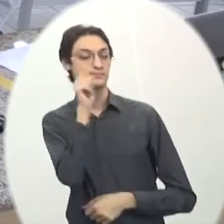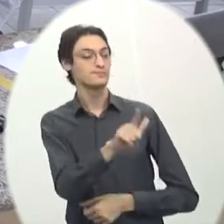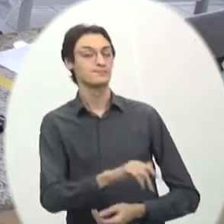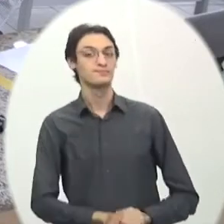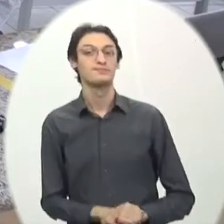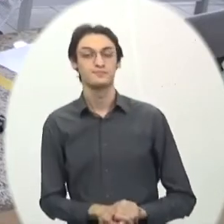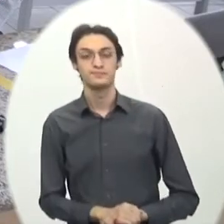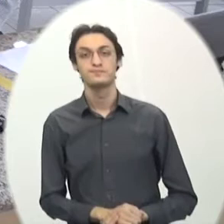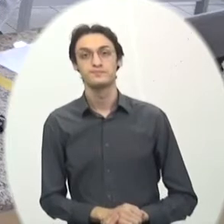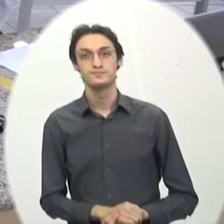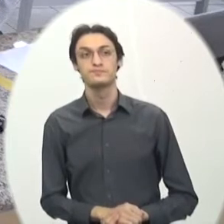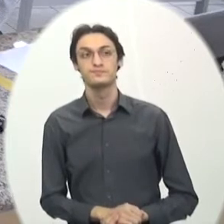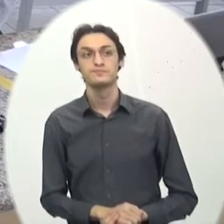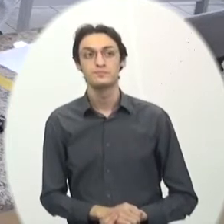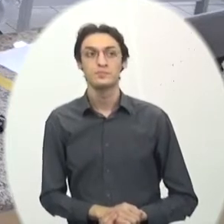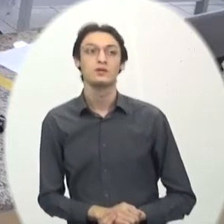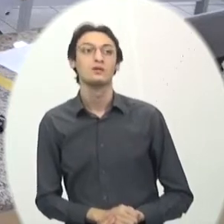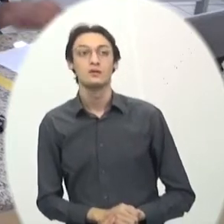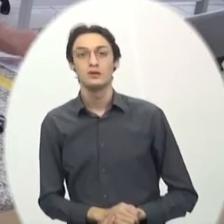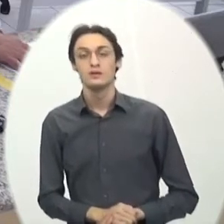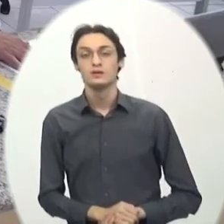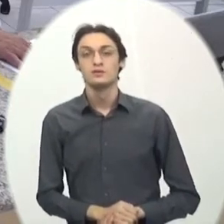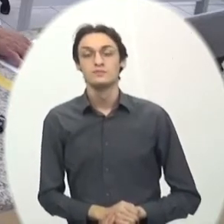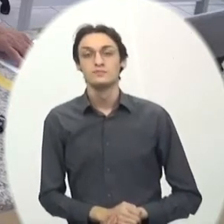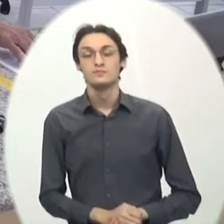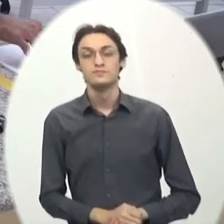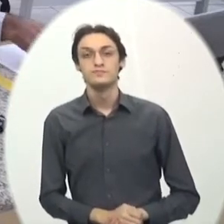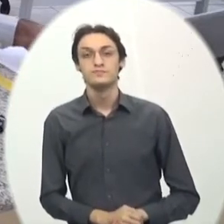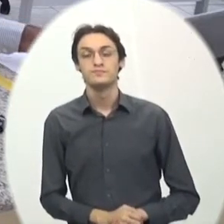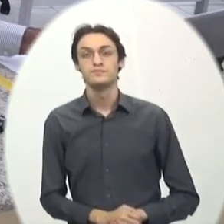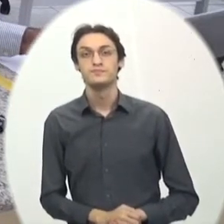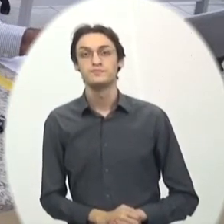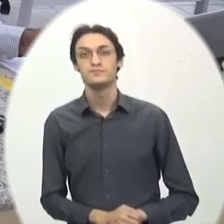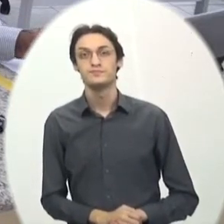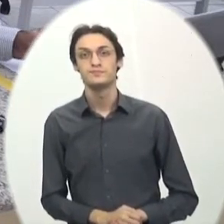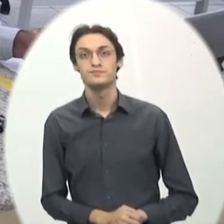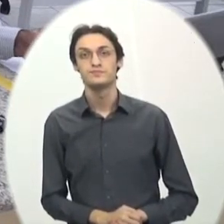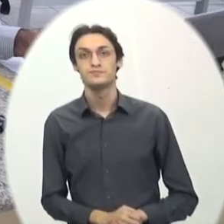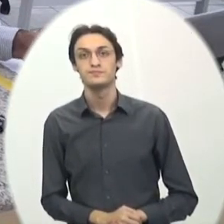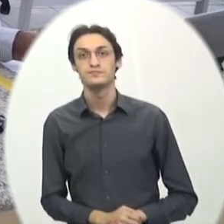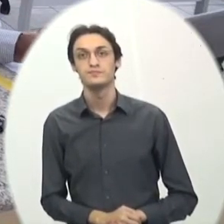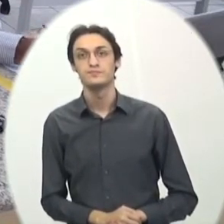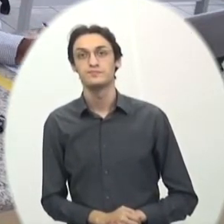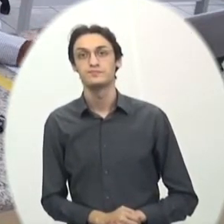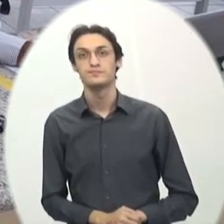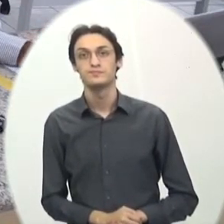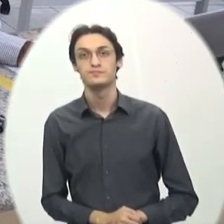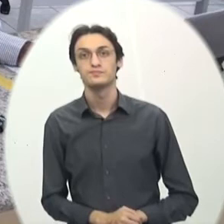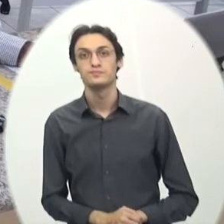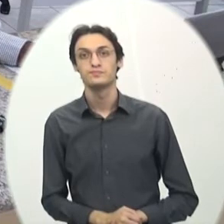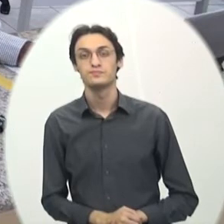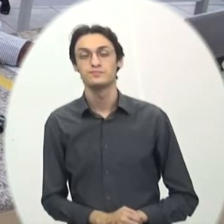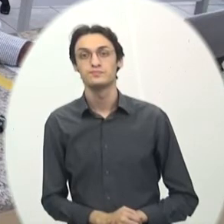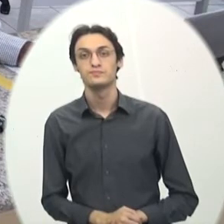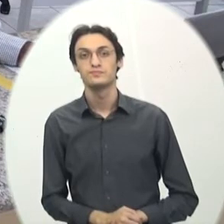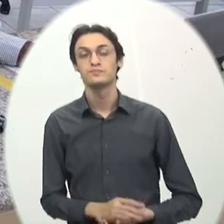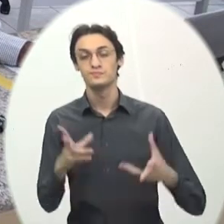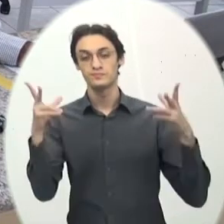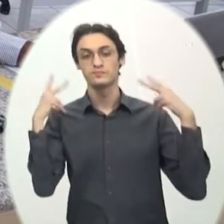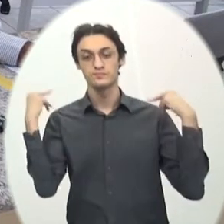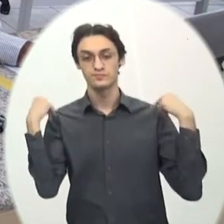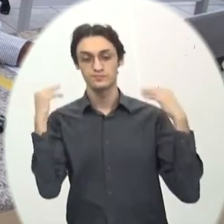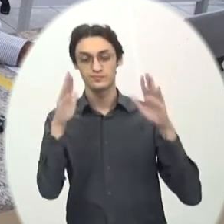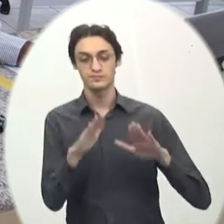A permanência desses quatro motoristas, até porque eram motoristas, não eram. A prefeitura não contratou a ambulância